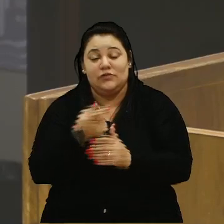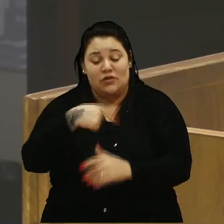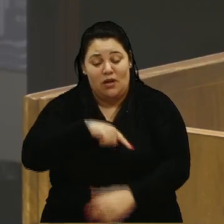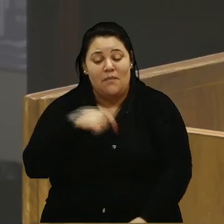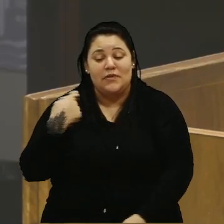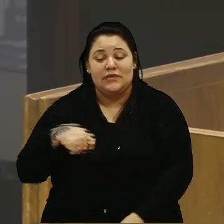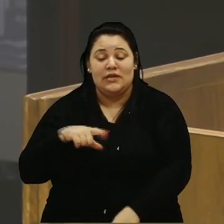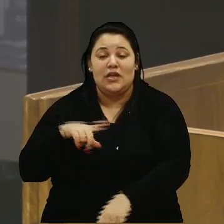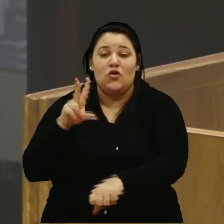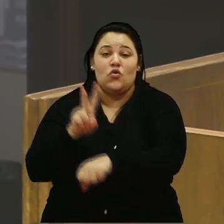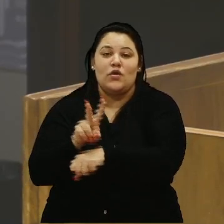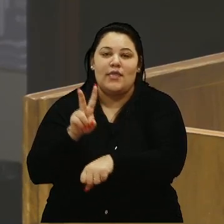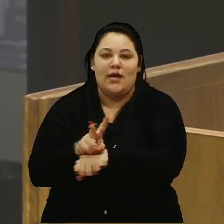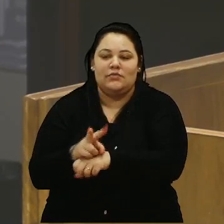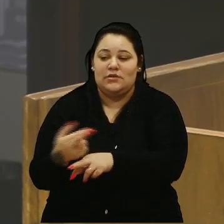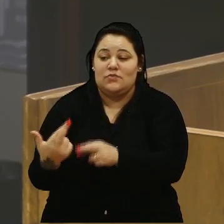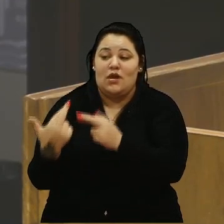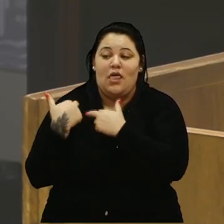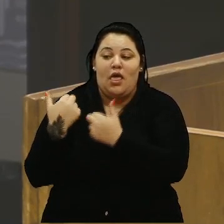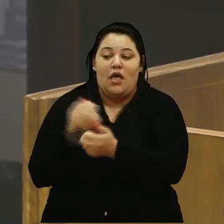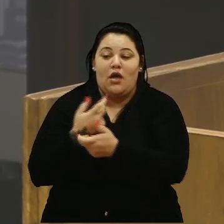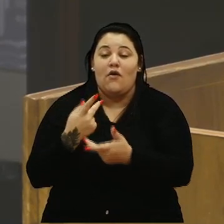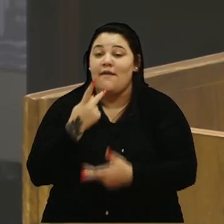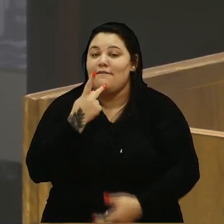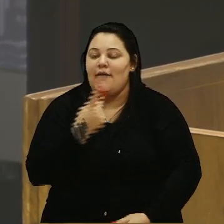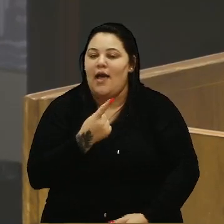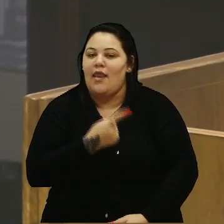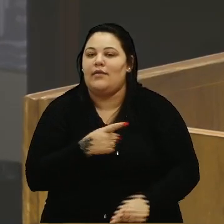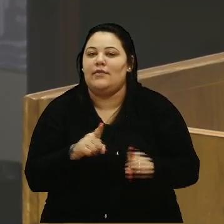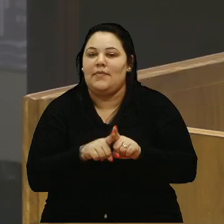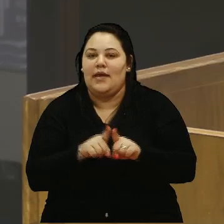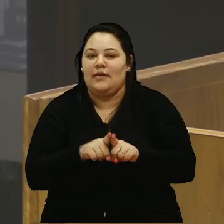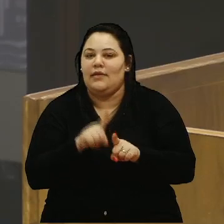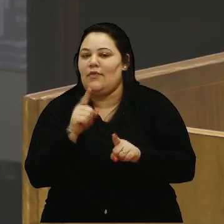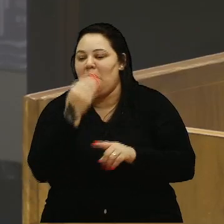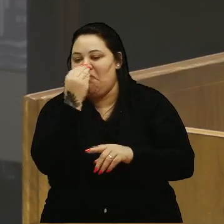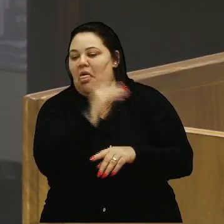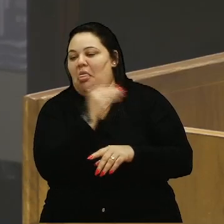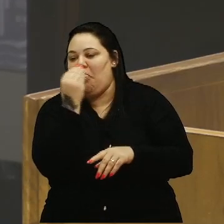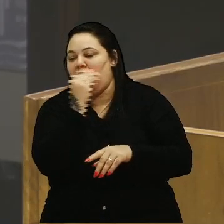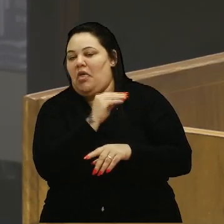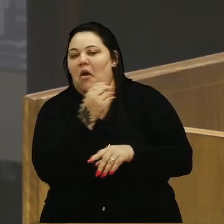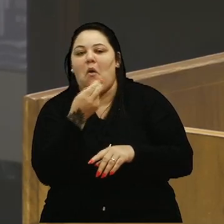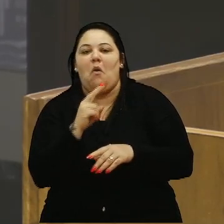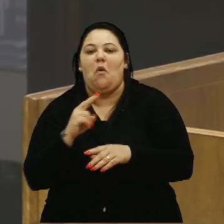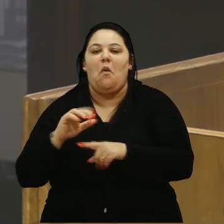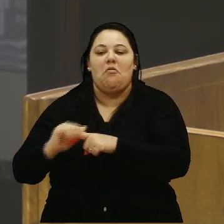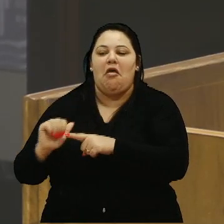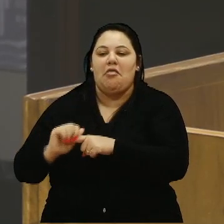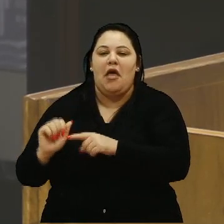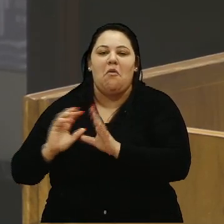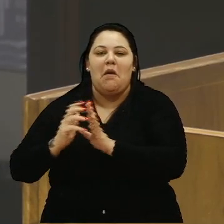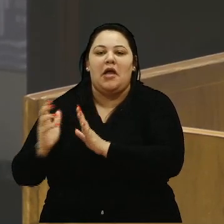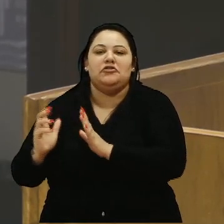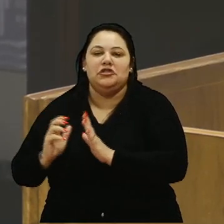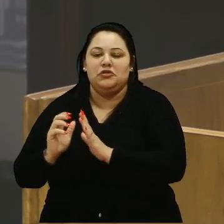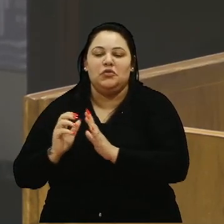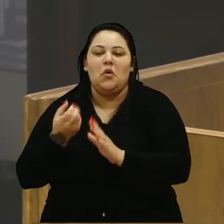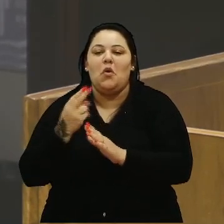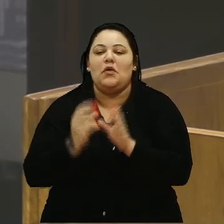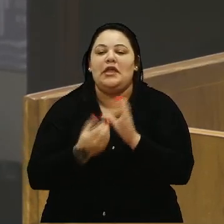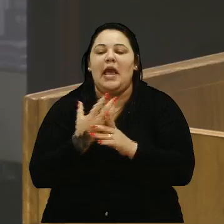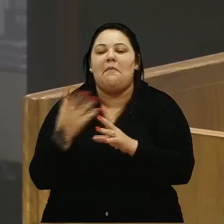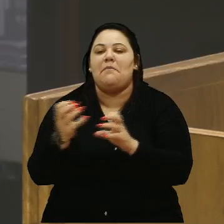cuidado e responsabilidade daquilo que se fala, não apenas jogar para o seu público e criar mais desinformação